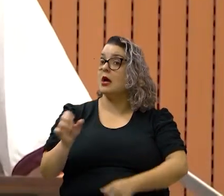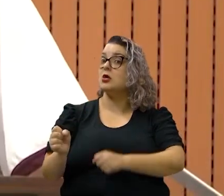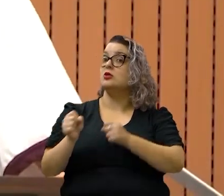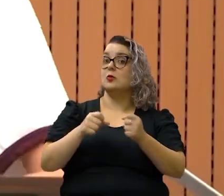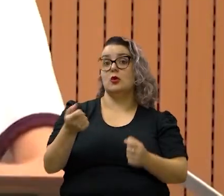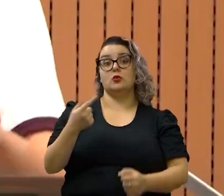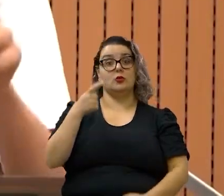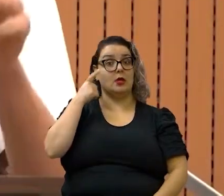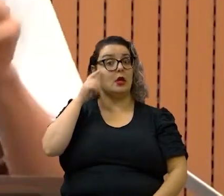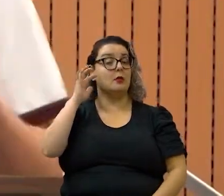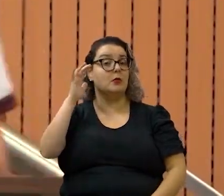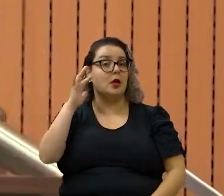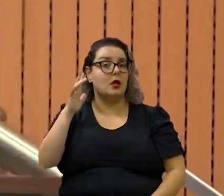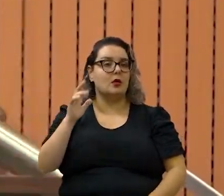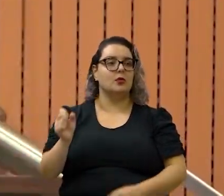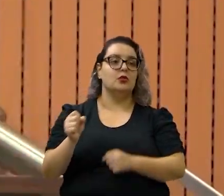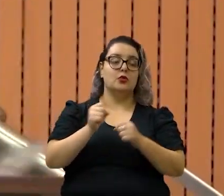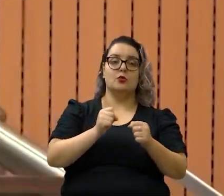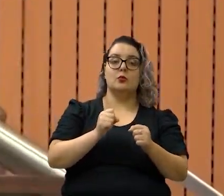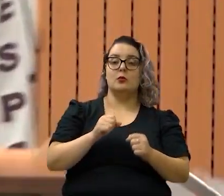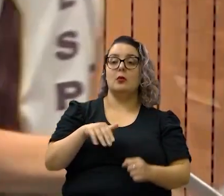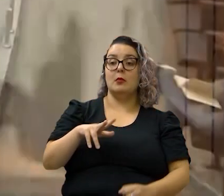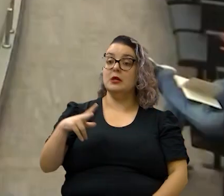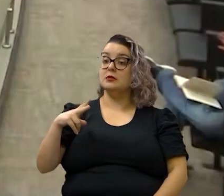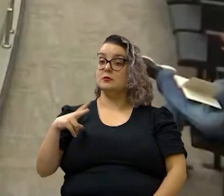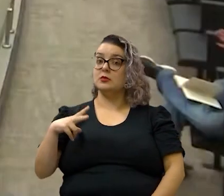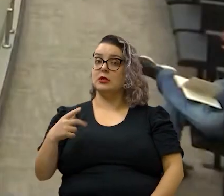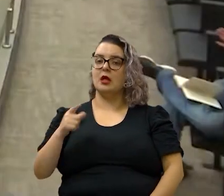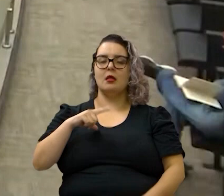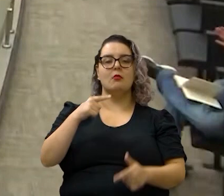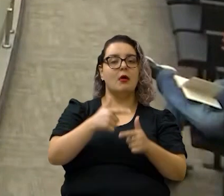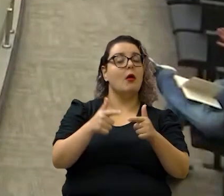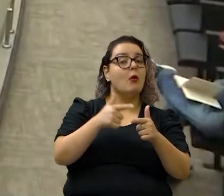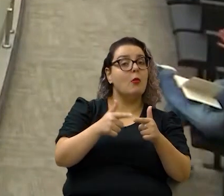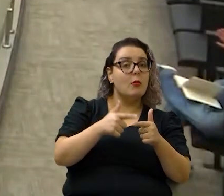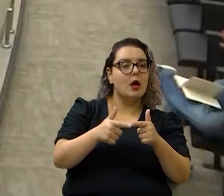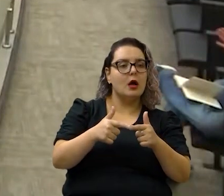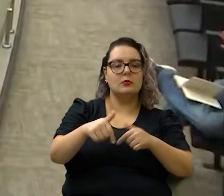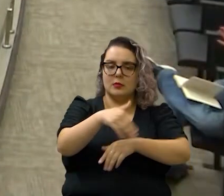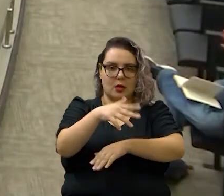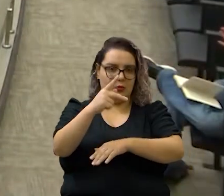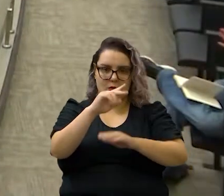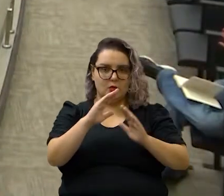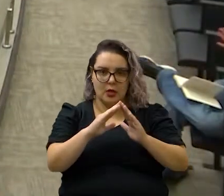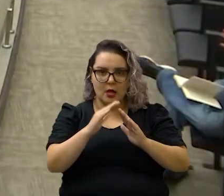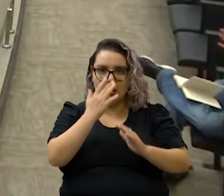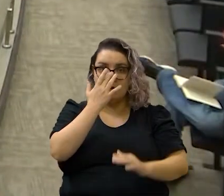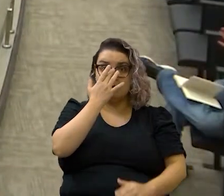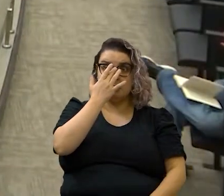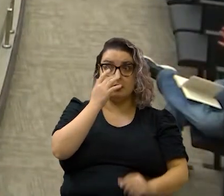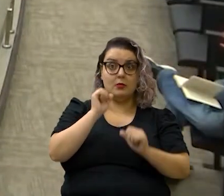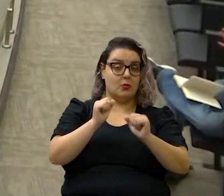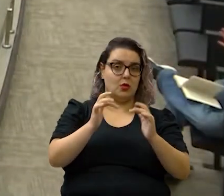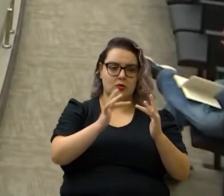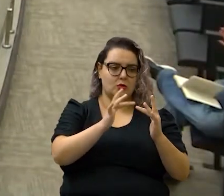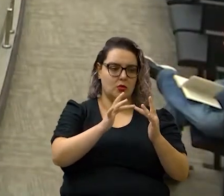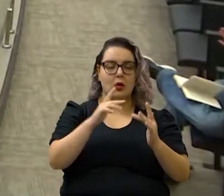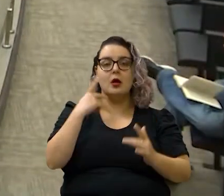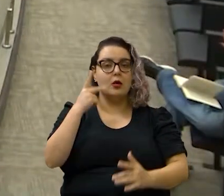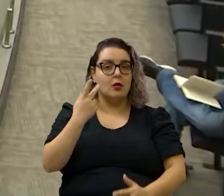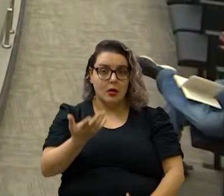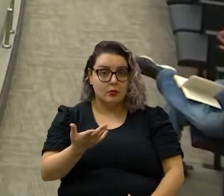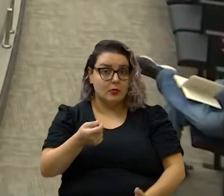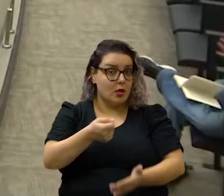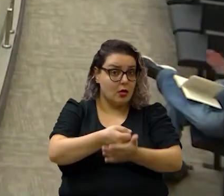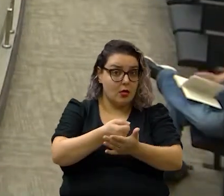muito mais poder do que a gente imagina tem um poder num nível muito mais pessoal então se você tem um problema na rua da sua casa você pode entrar